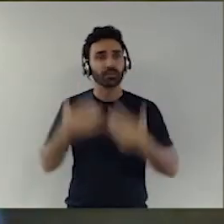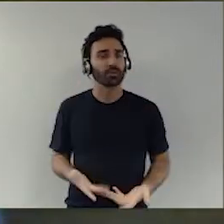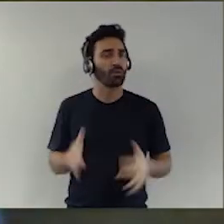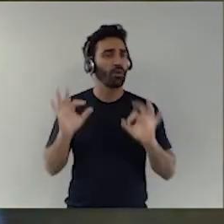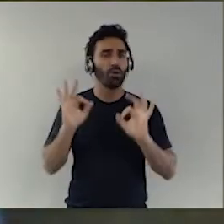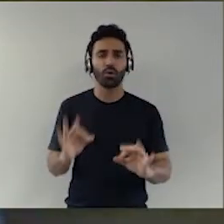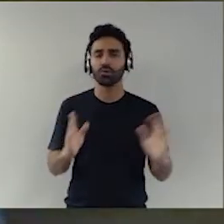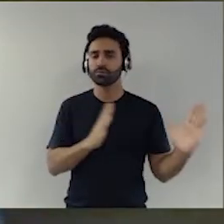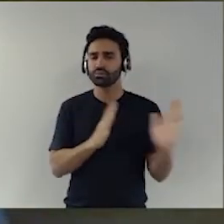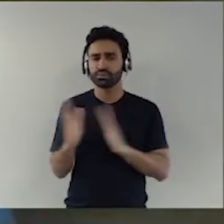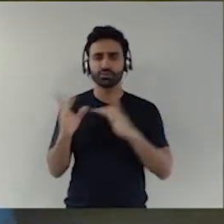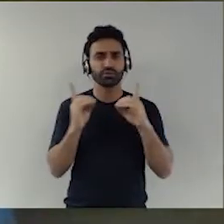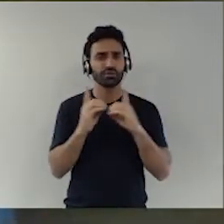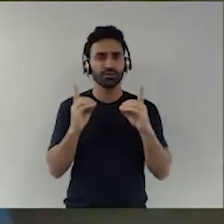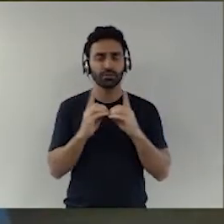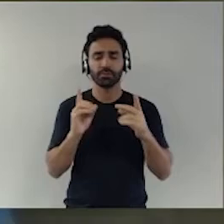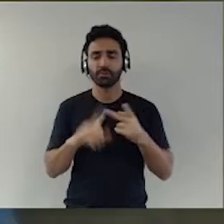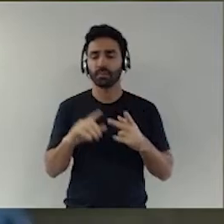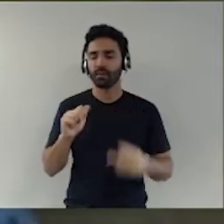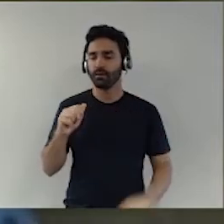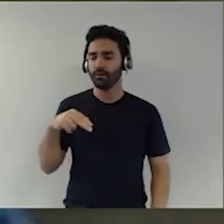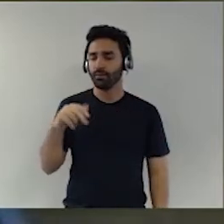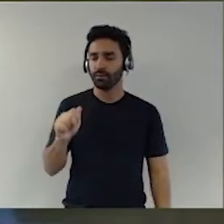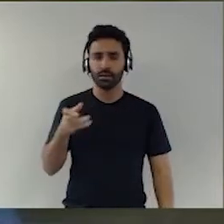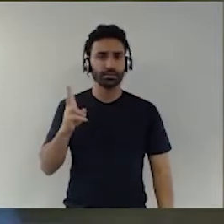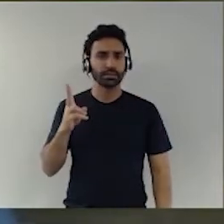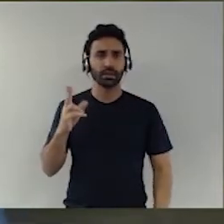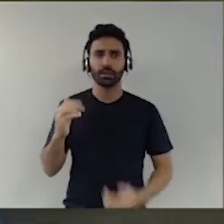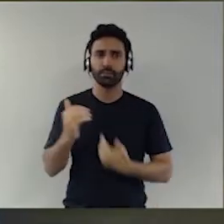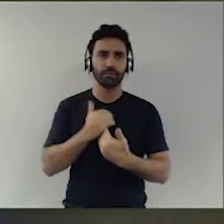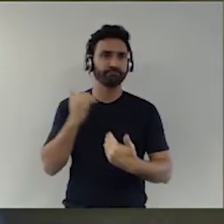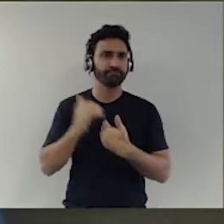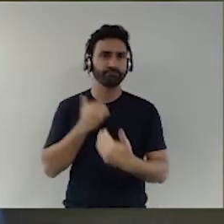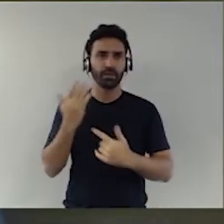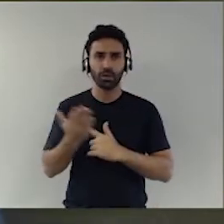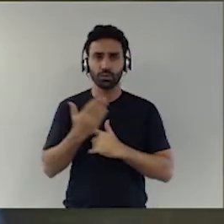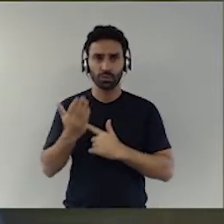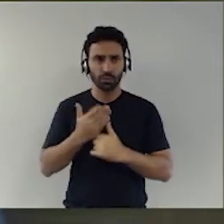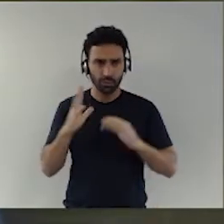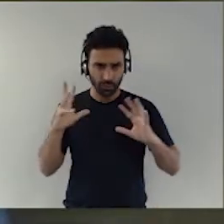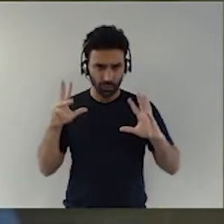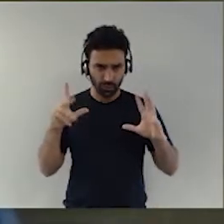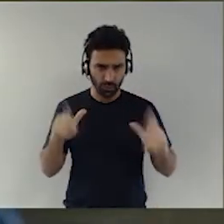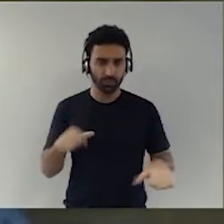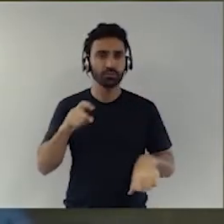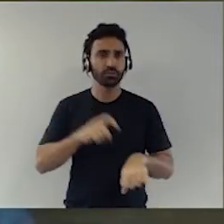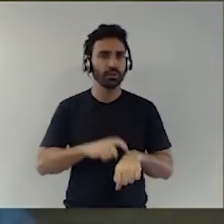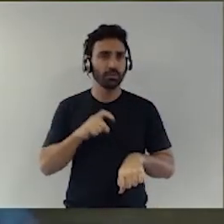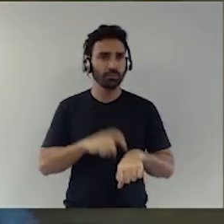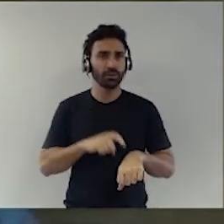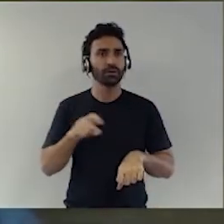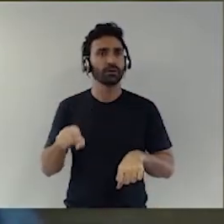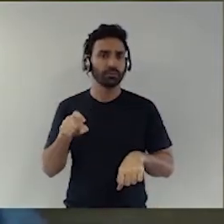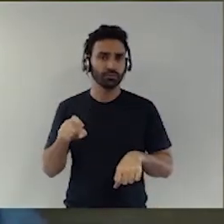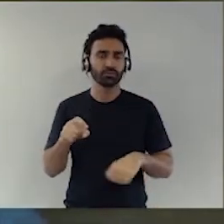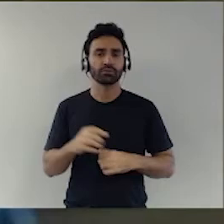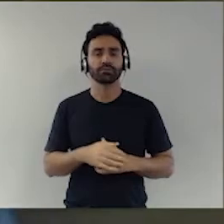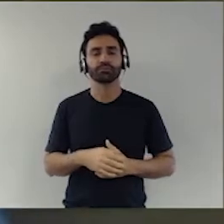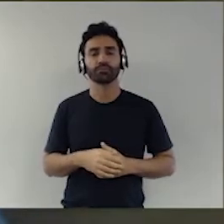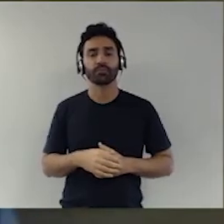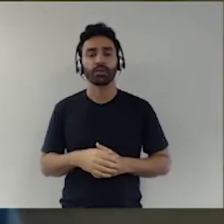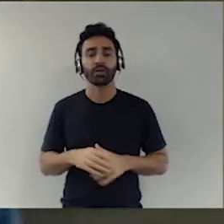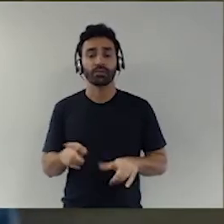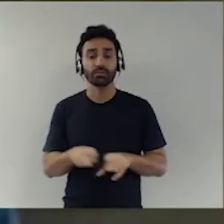muito dinâmica, a Ana, que sempre nos auxiliou aqui em todos os momentos, desde que foi estruturado esse painel, e